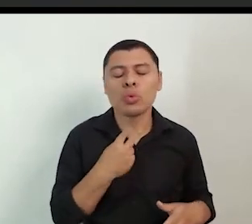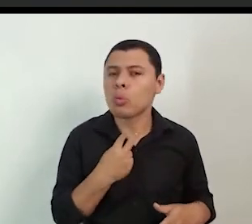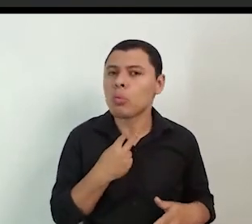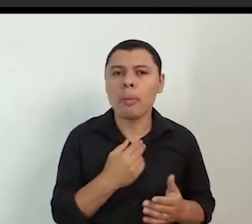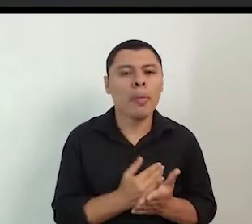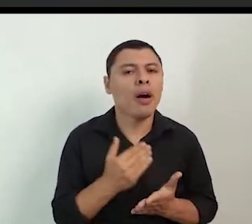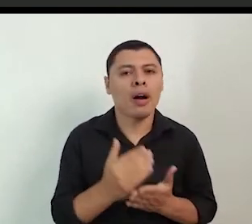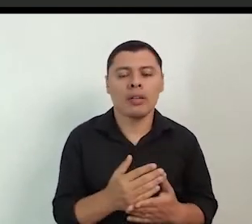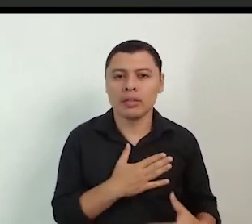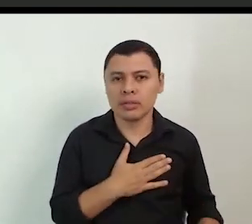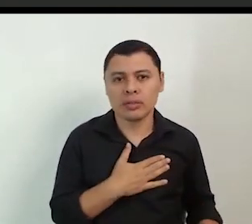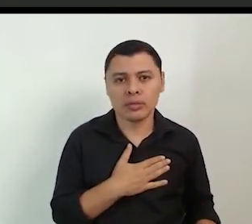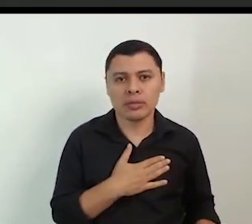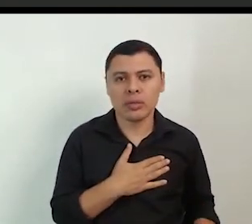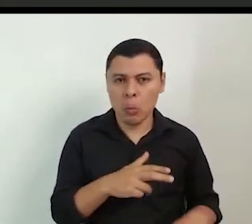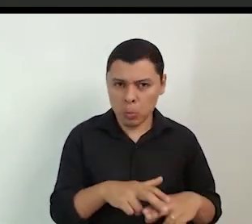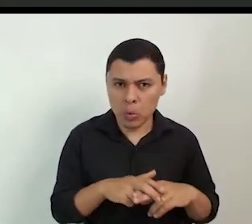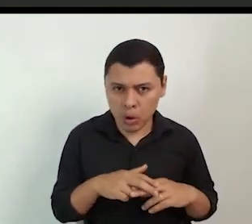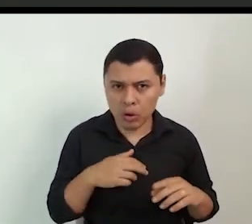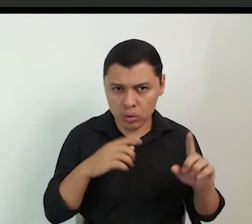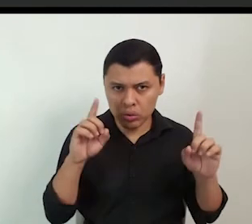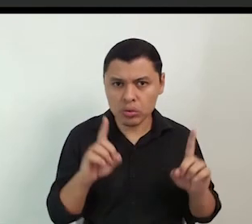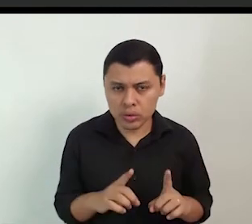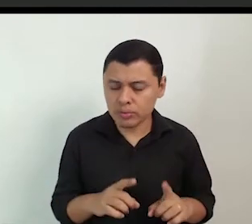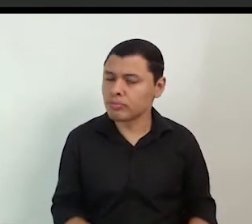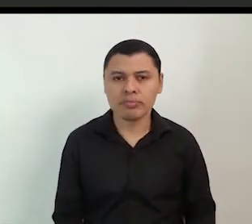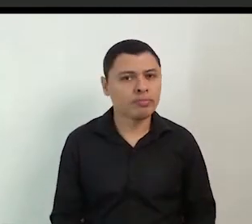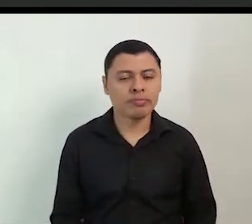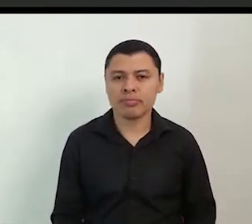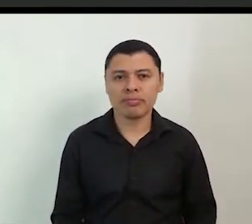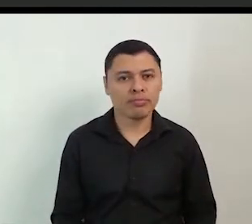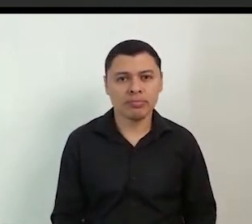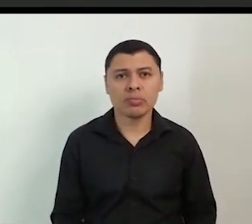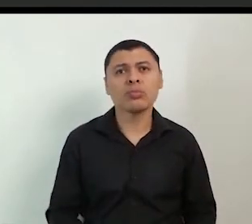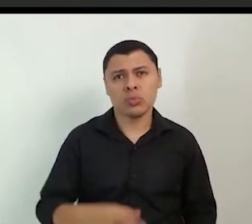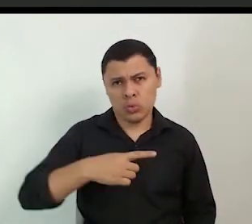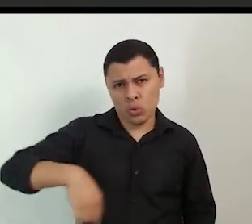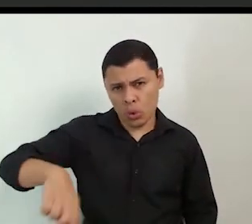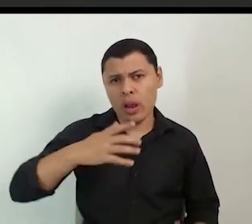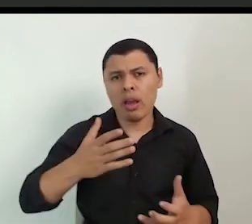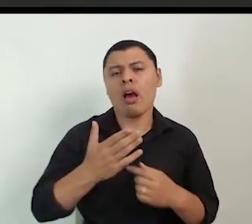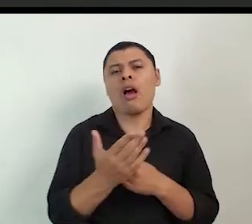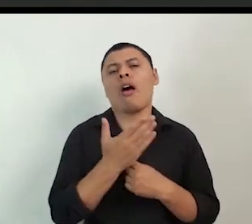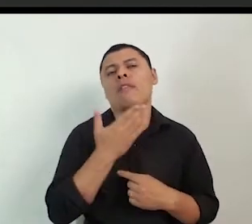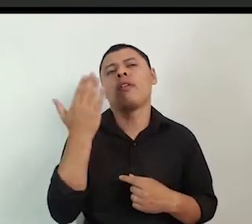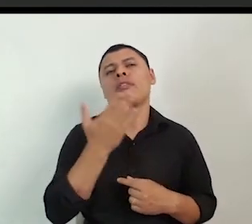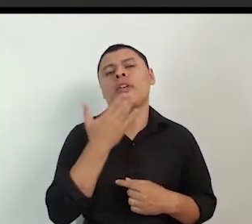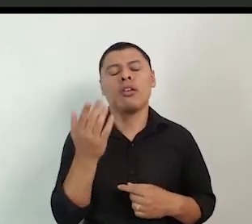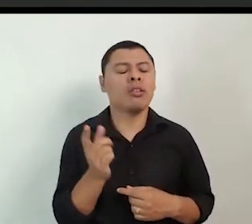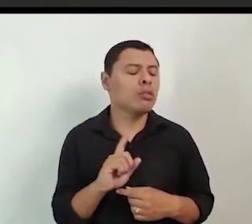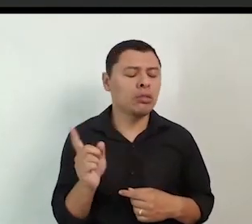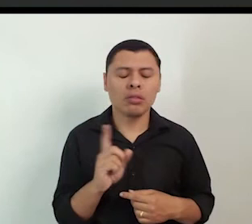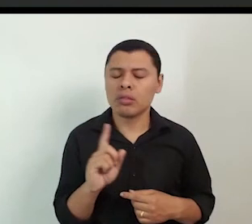para mim, porque eu sou deficiência. A gente quer facilidades? Não. Nossa busca com